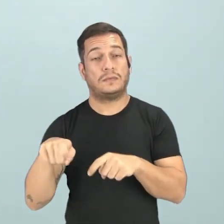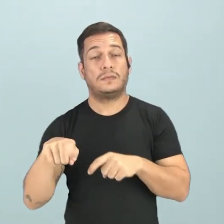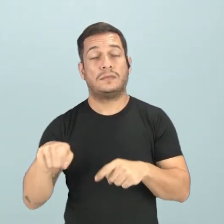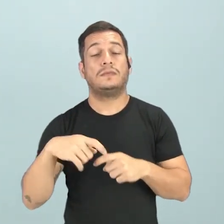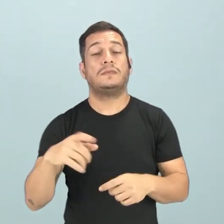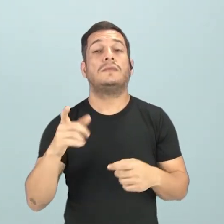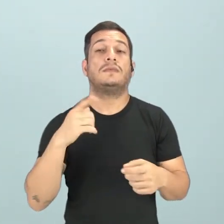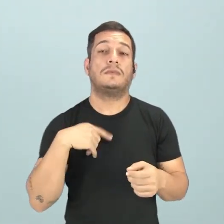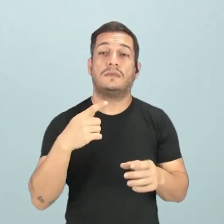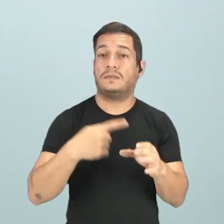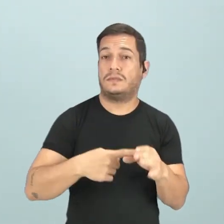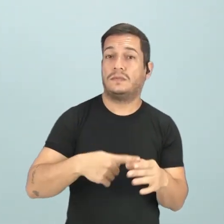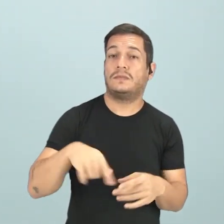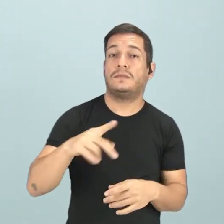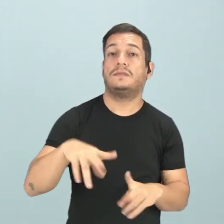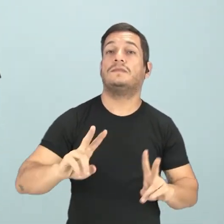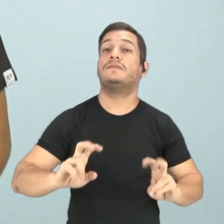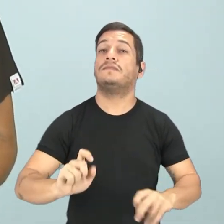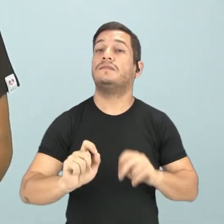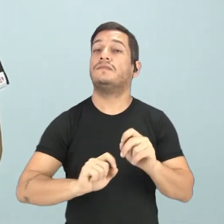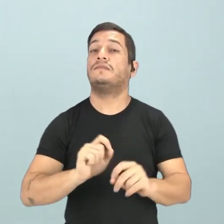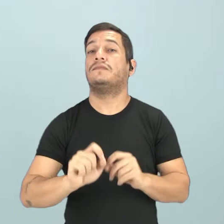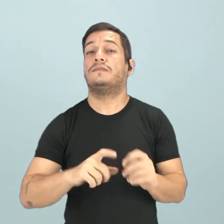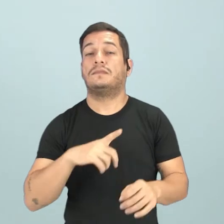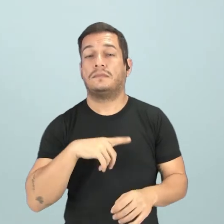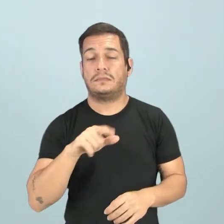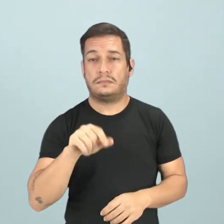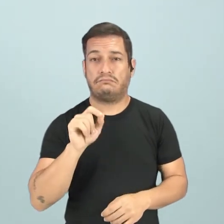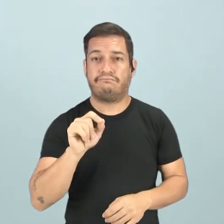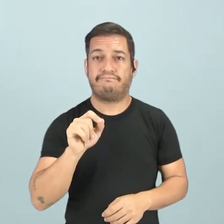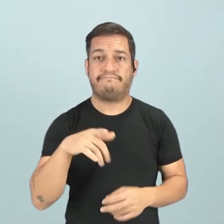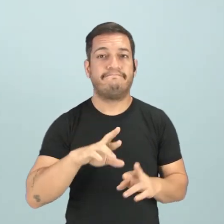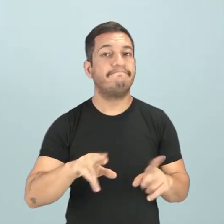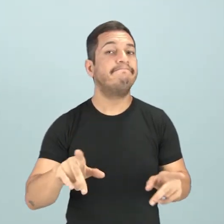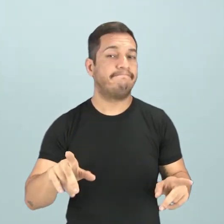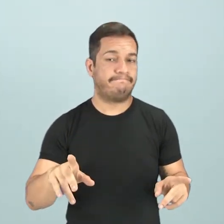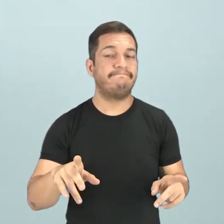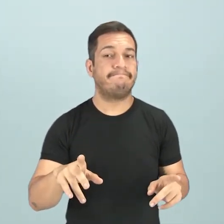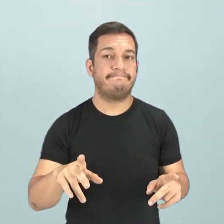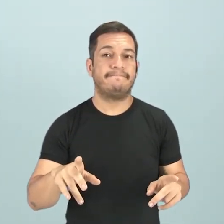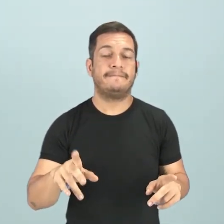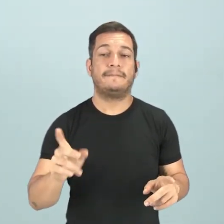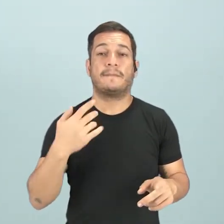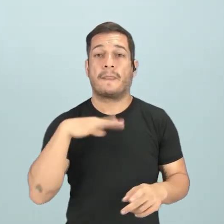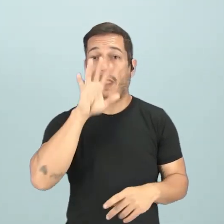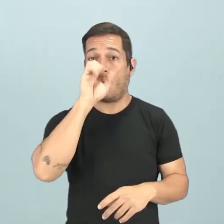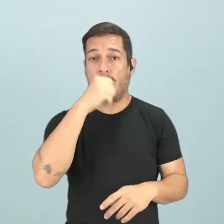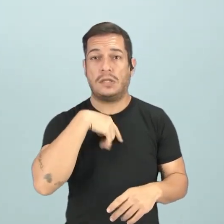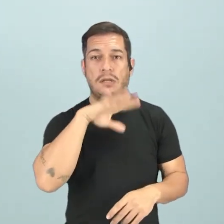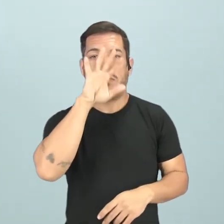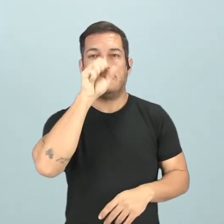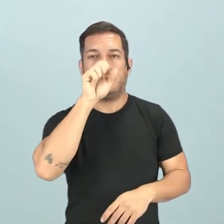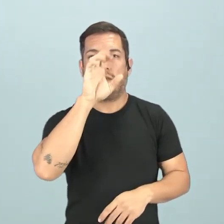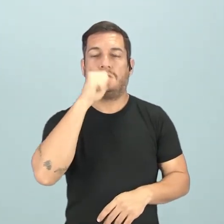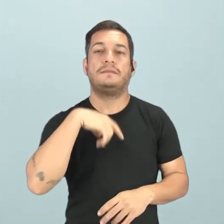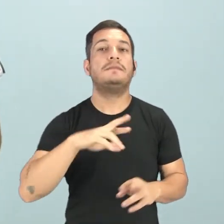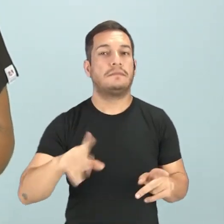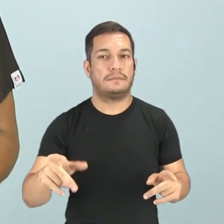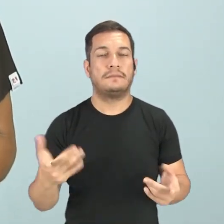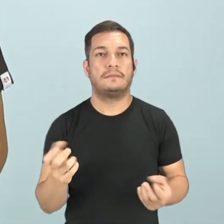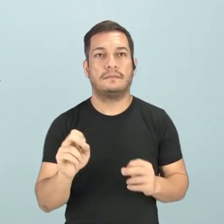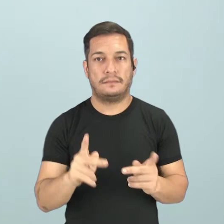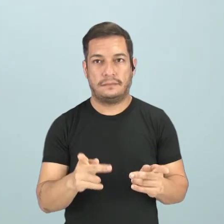com a paisagem urbana, você vai ver que são realmente diferentes, né? O ar que você respira são totalmente